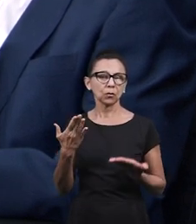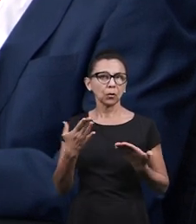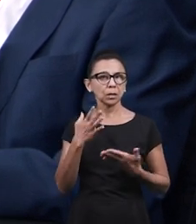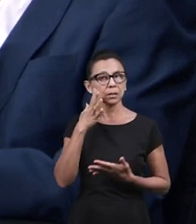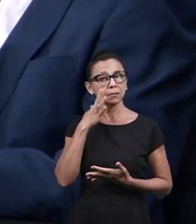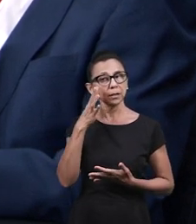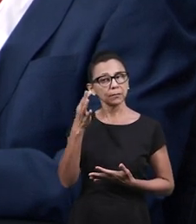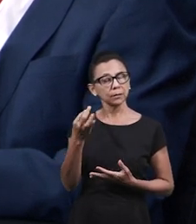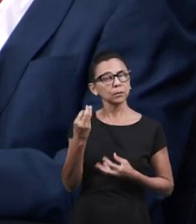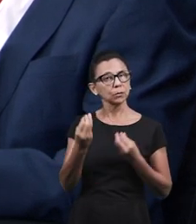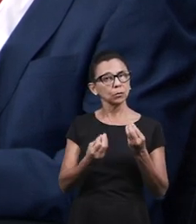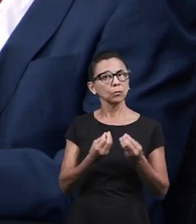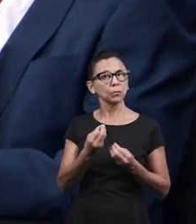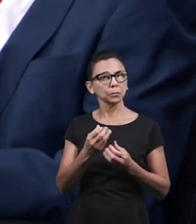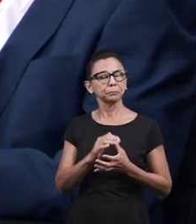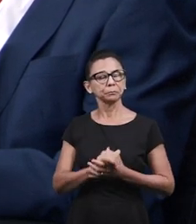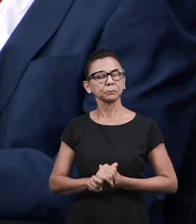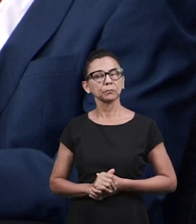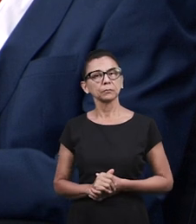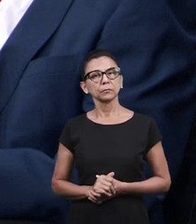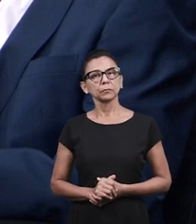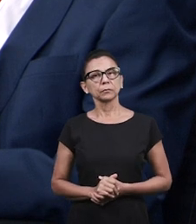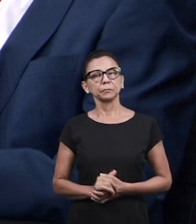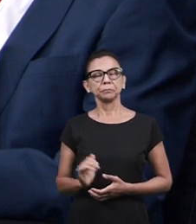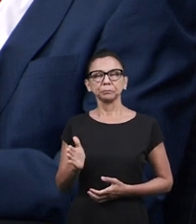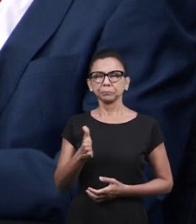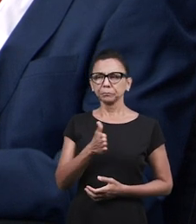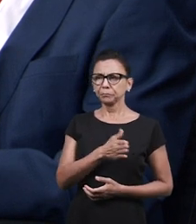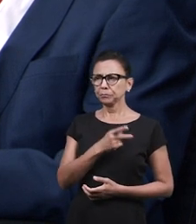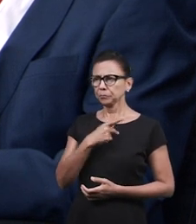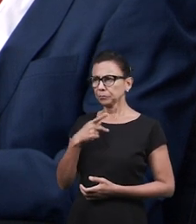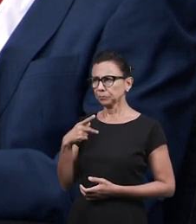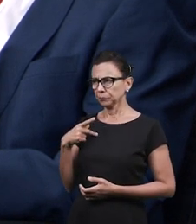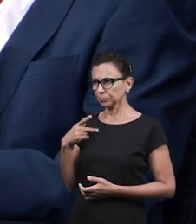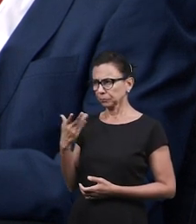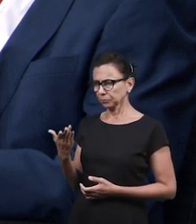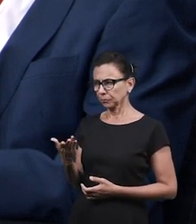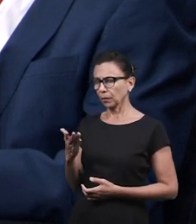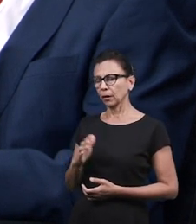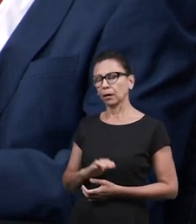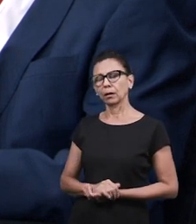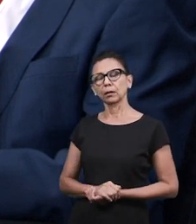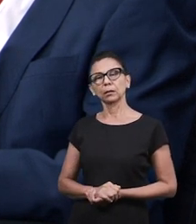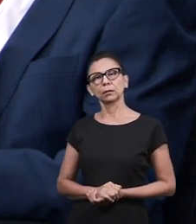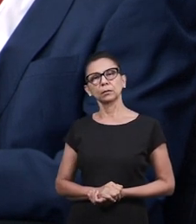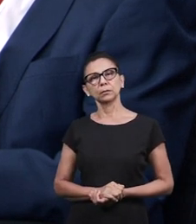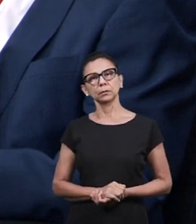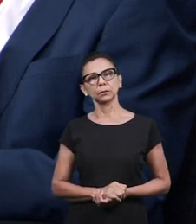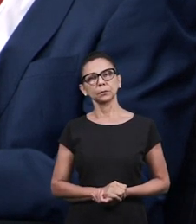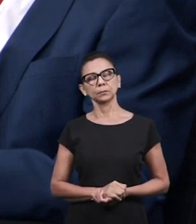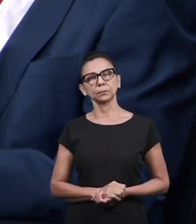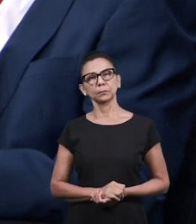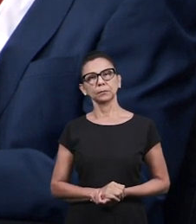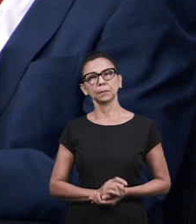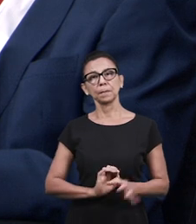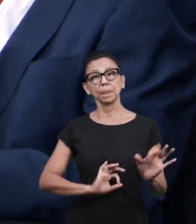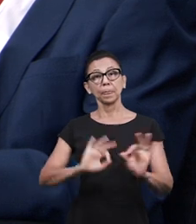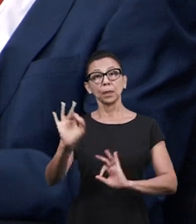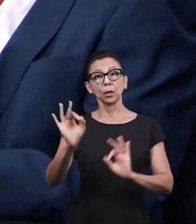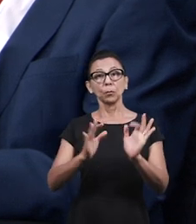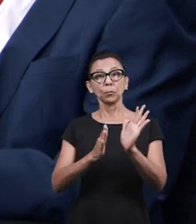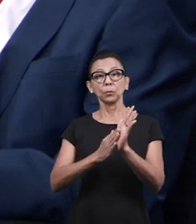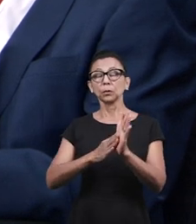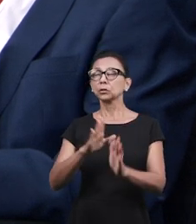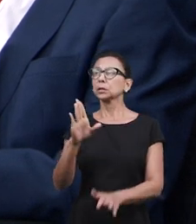a buscar dessa maneira que vai ser colocada. Mas, pastor Antônio Carlos, quando nós vemos o projeto